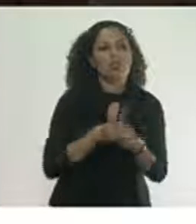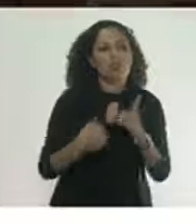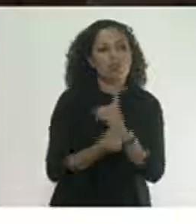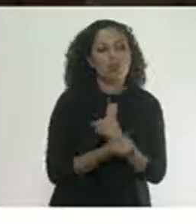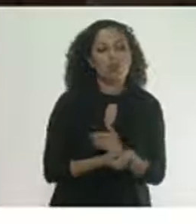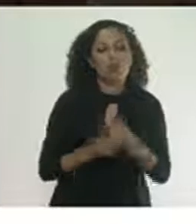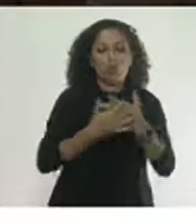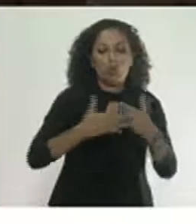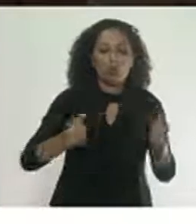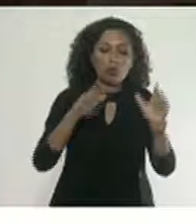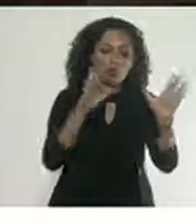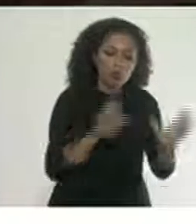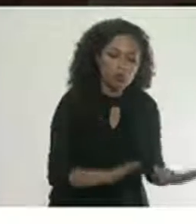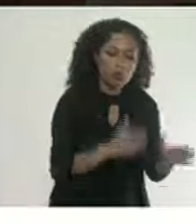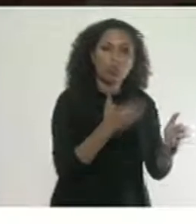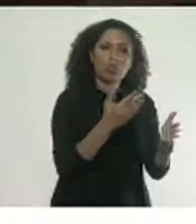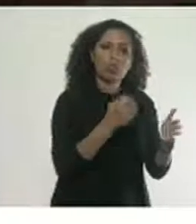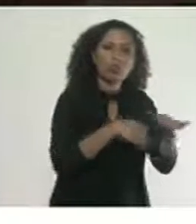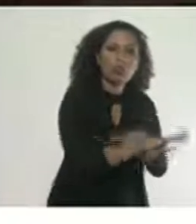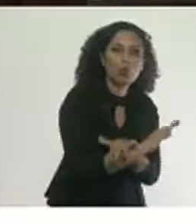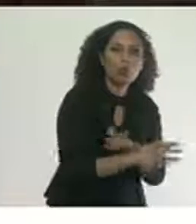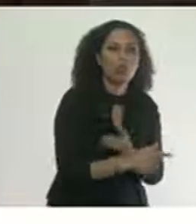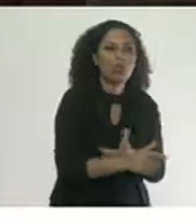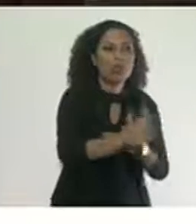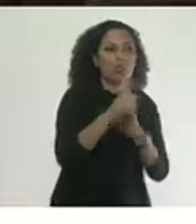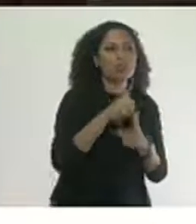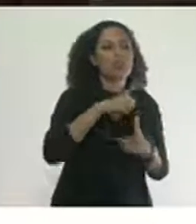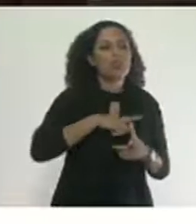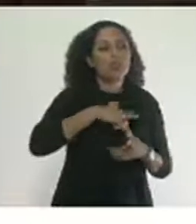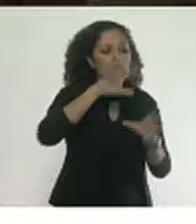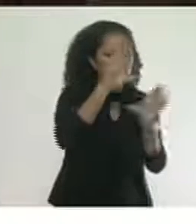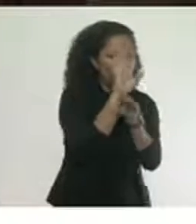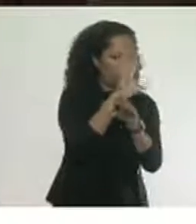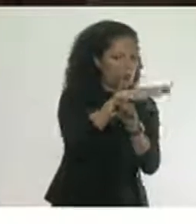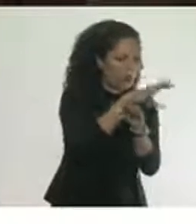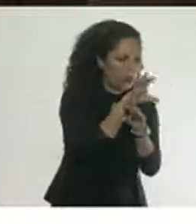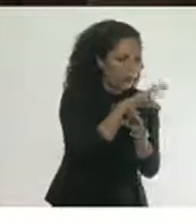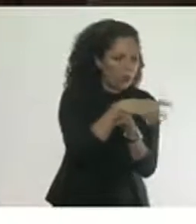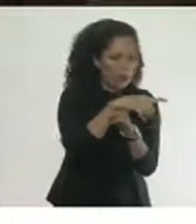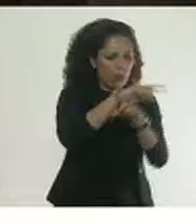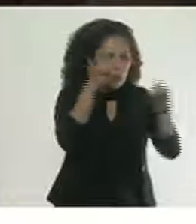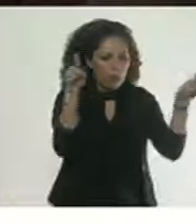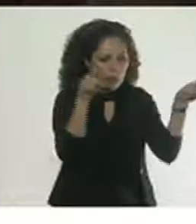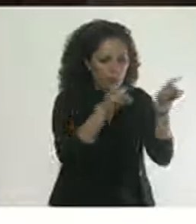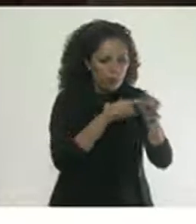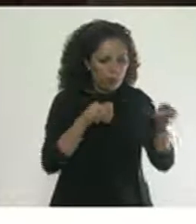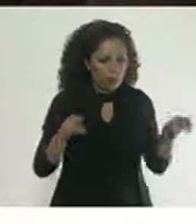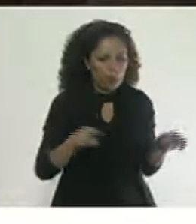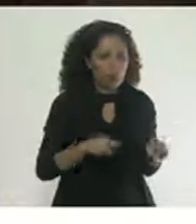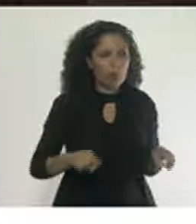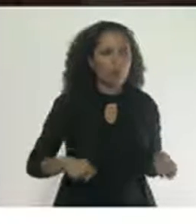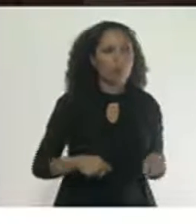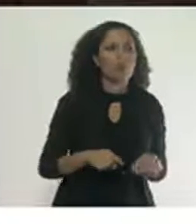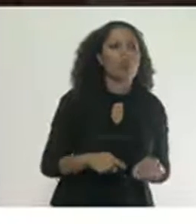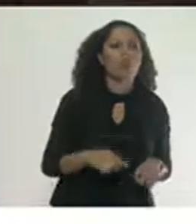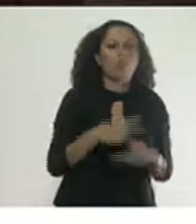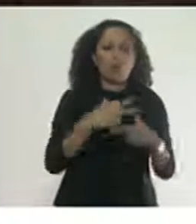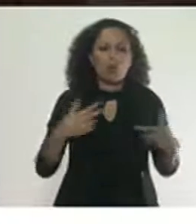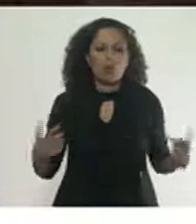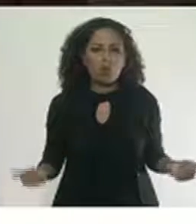seus depósitos de armamento tenham vídeo monitoramento, sensores, blindagem nas portas,